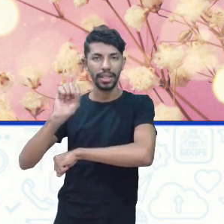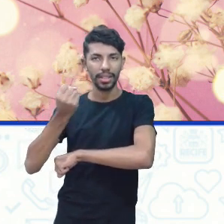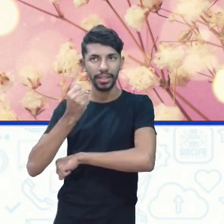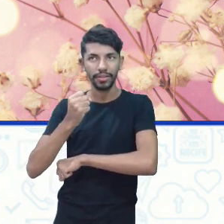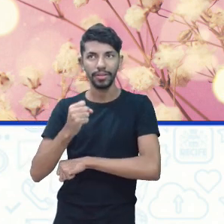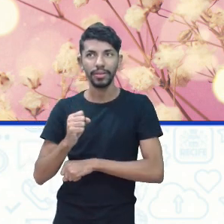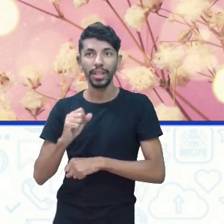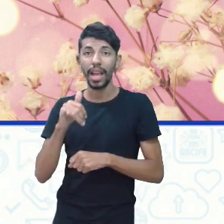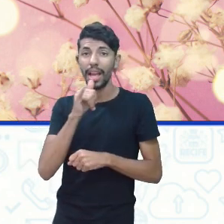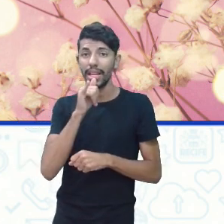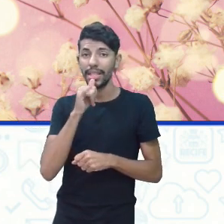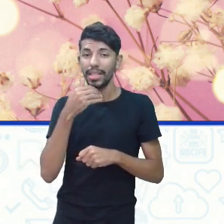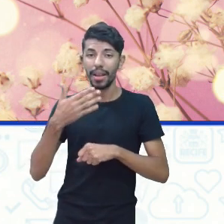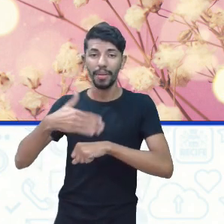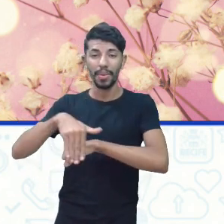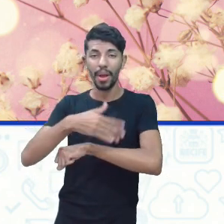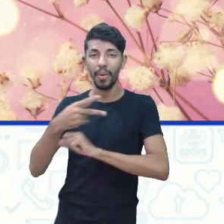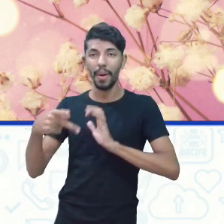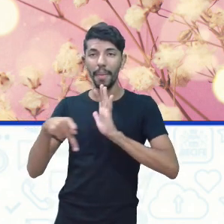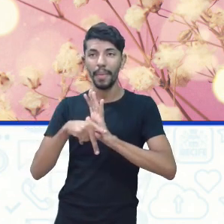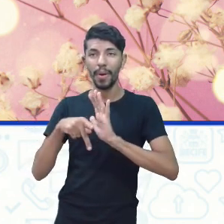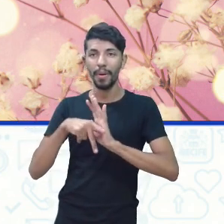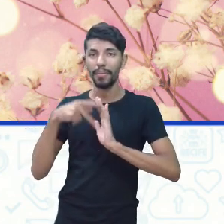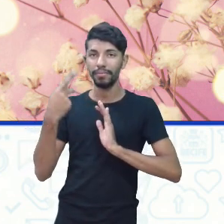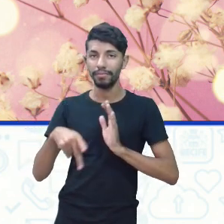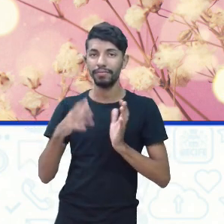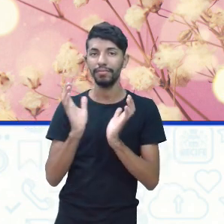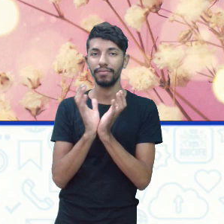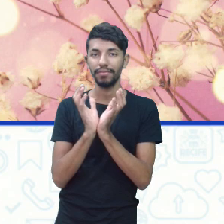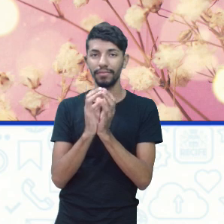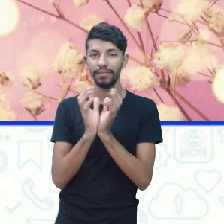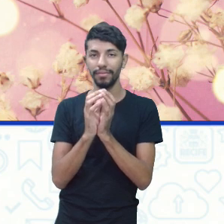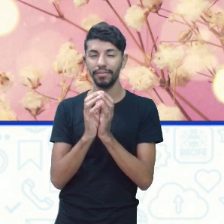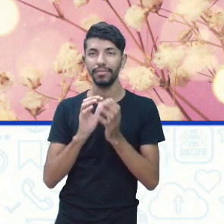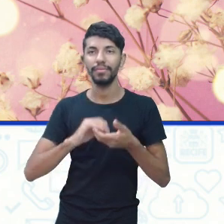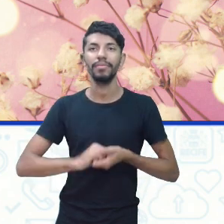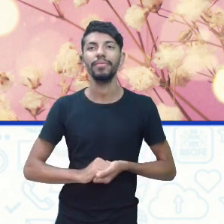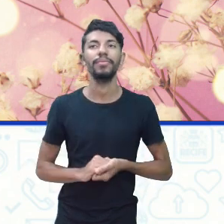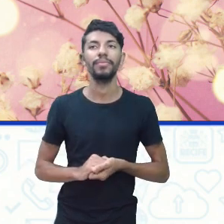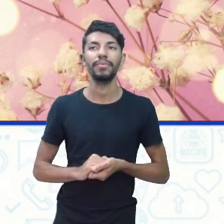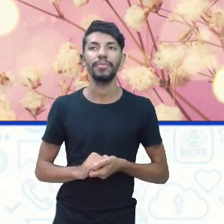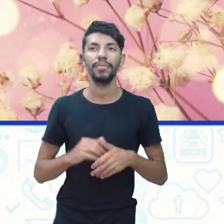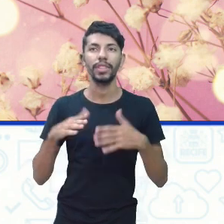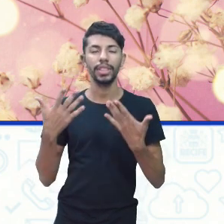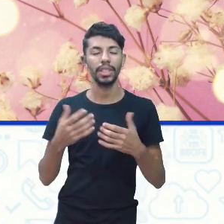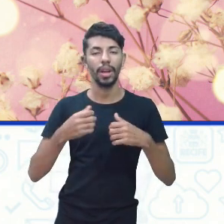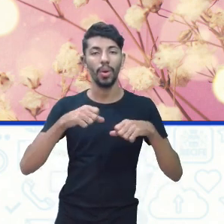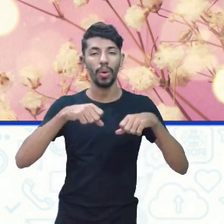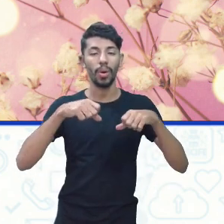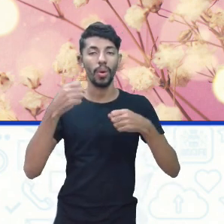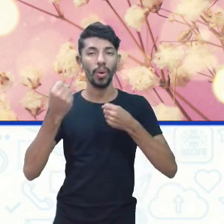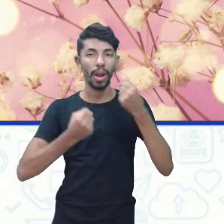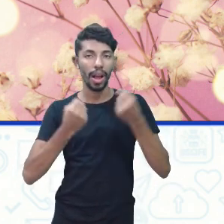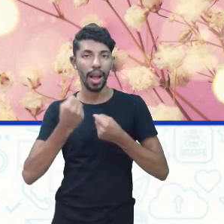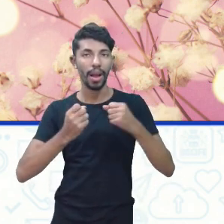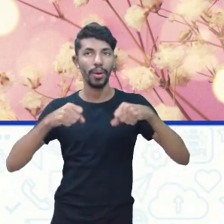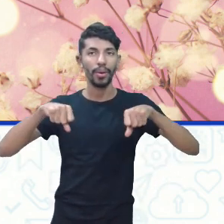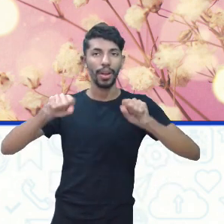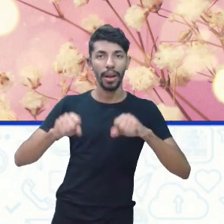das ruas que tem aqui na cidade metropolitana, não é Recife. Então, o carro e a moto. E